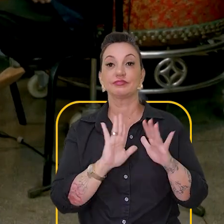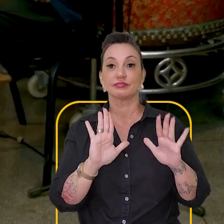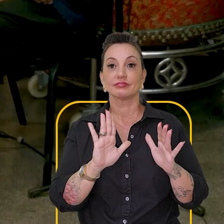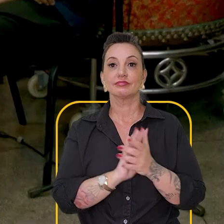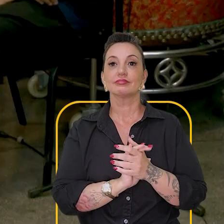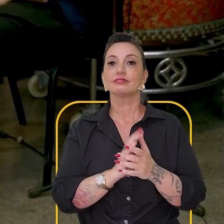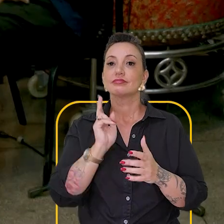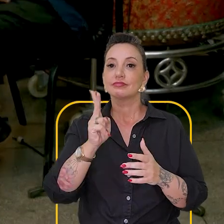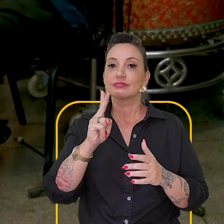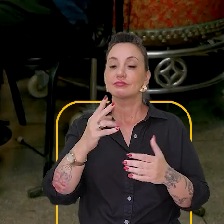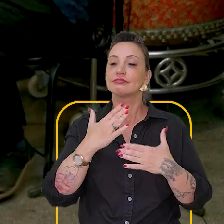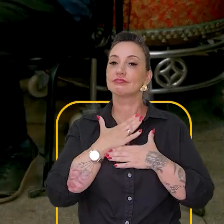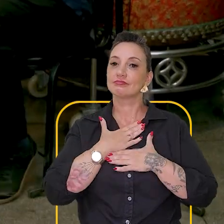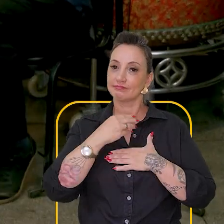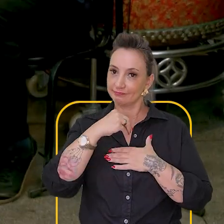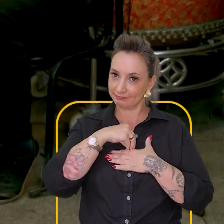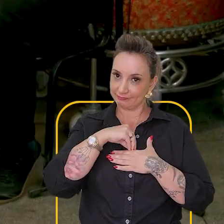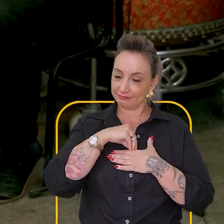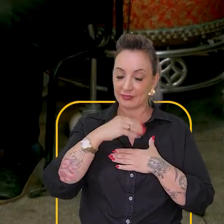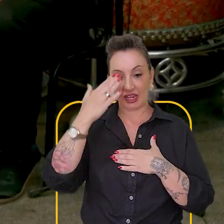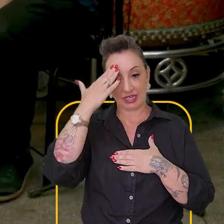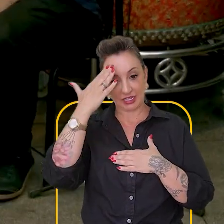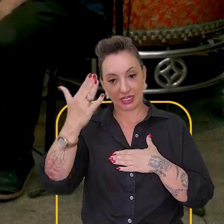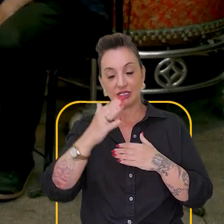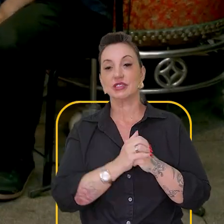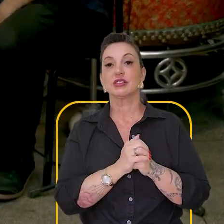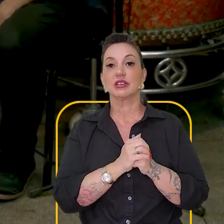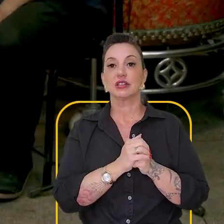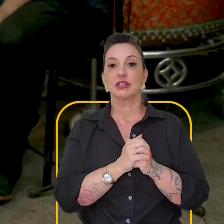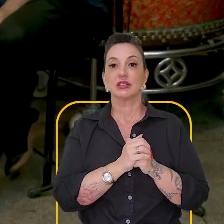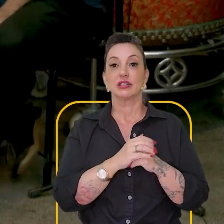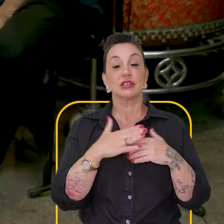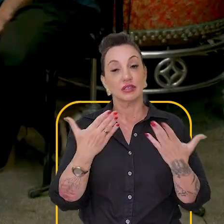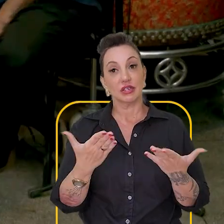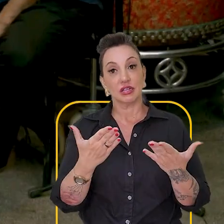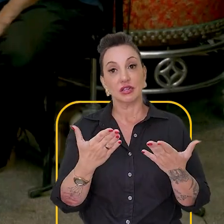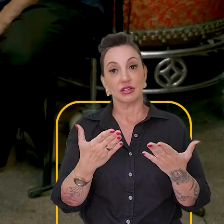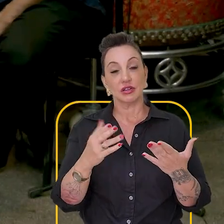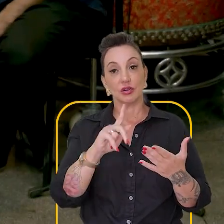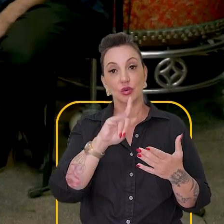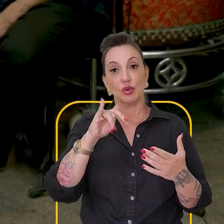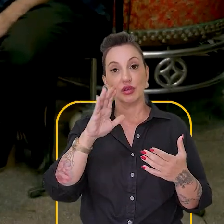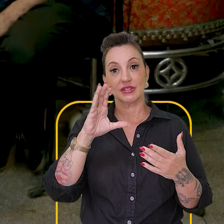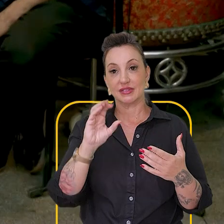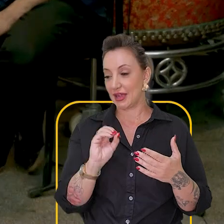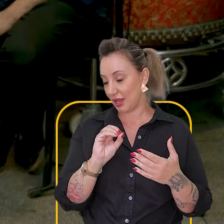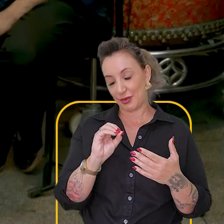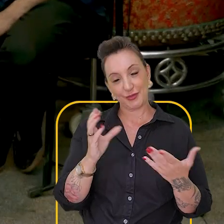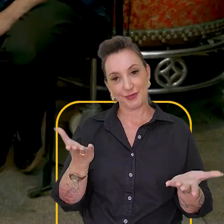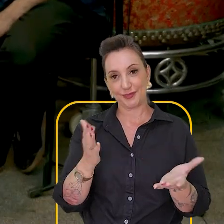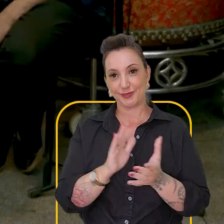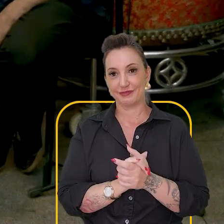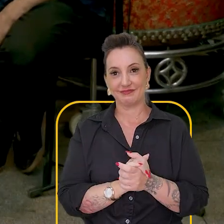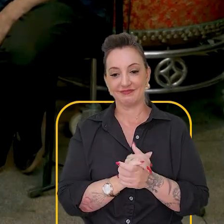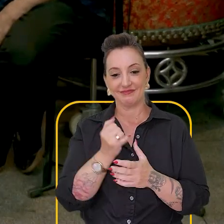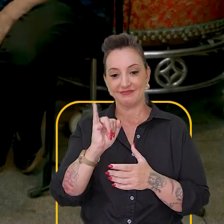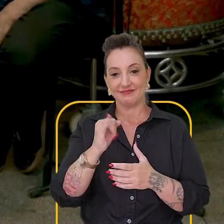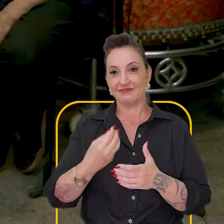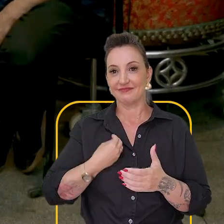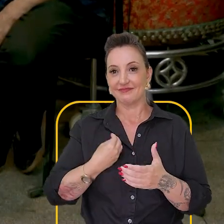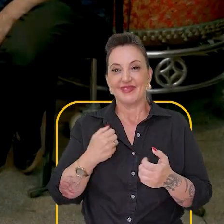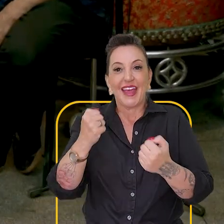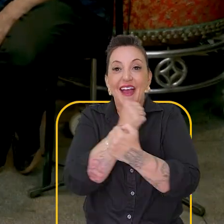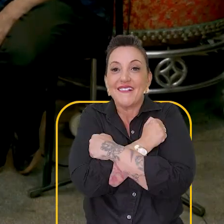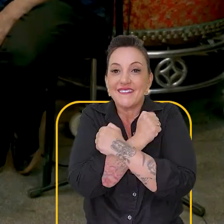não te dá retorno descarta então Eh eu sempre tive comigo isso gratidão e e com o